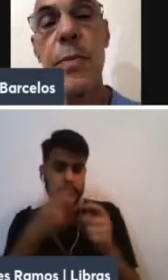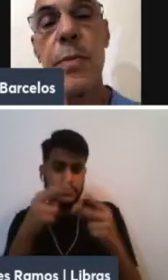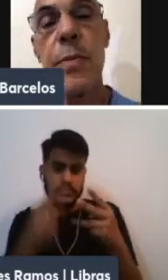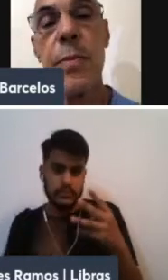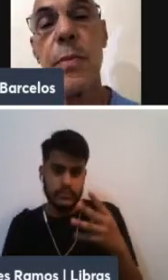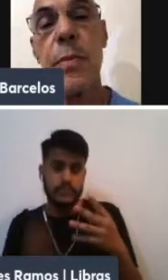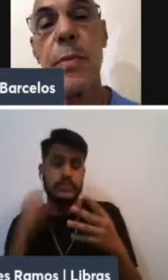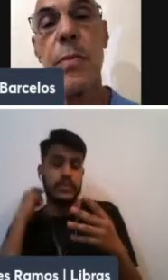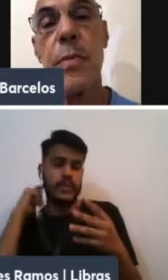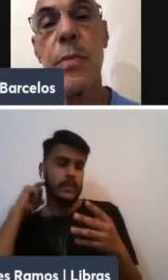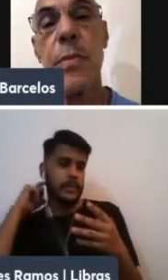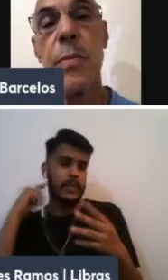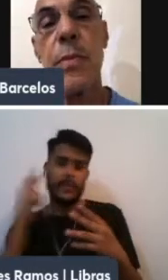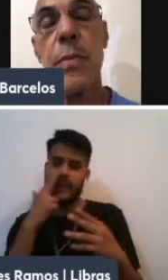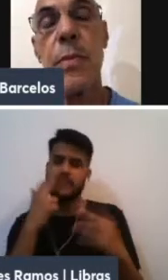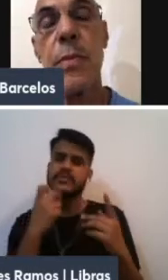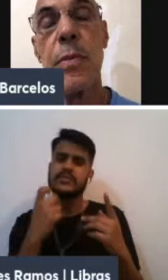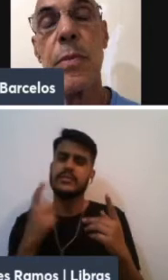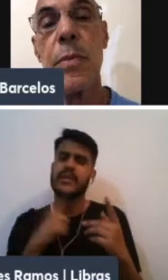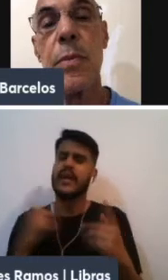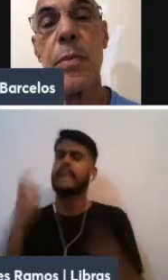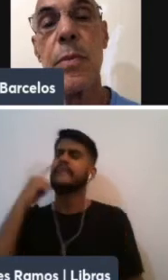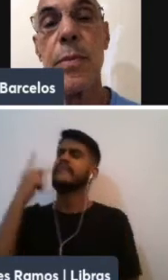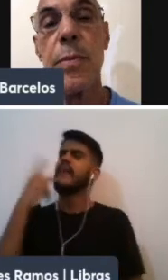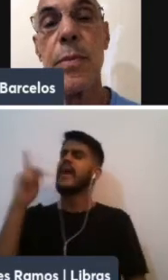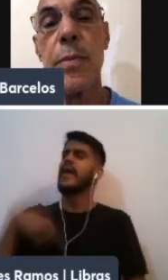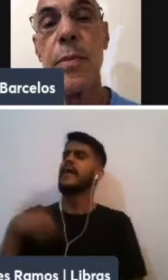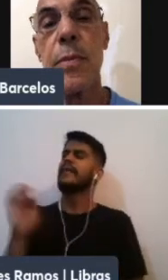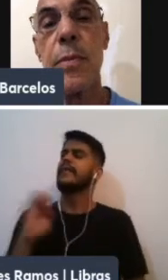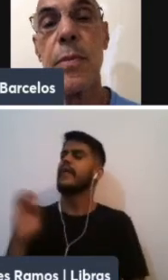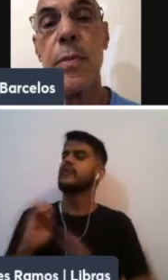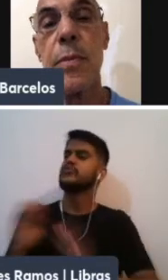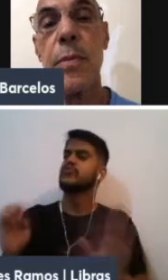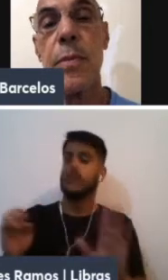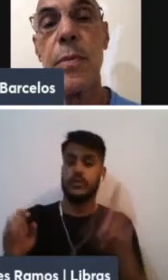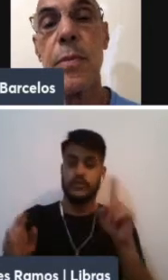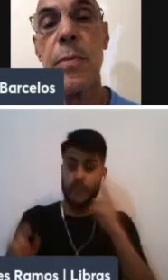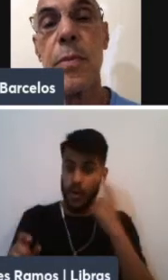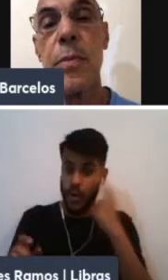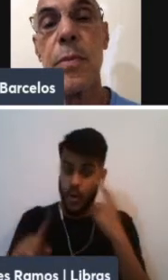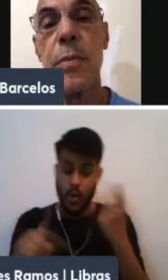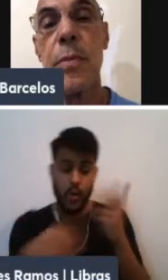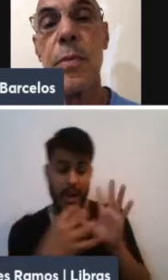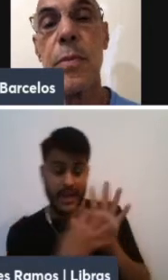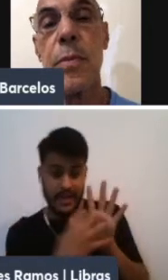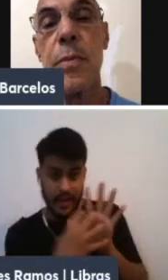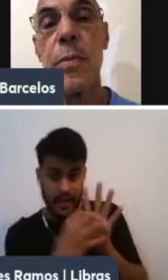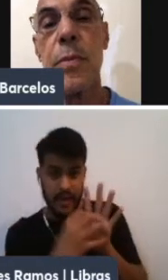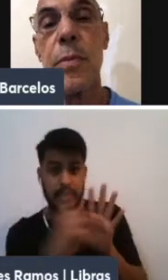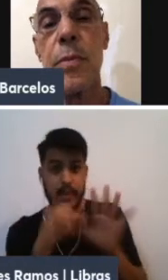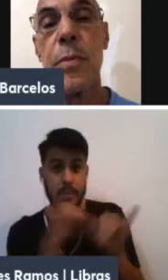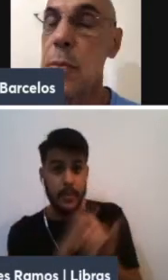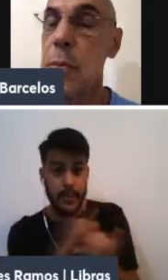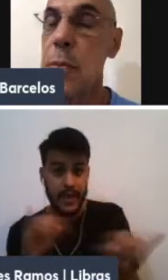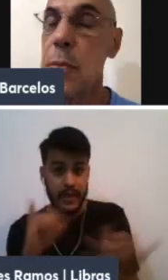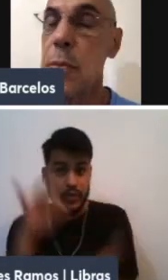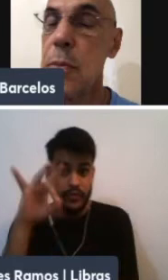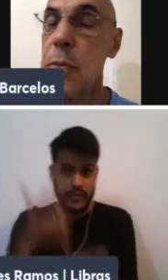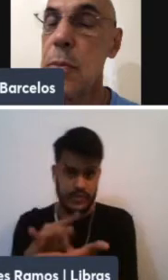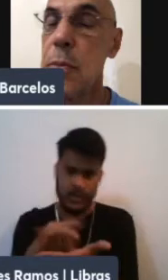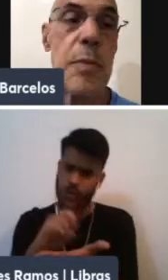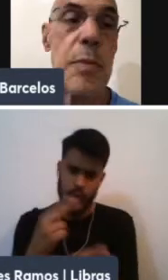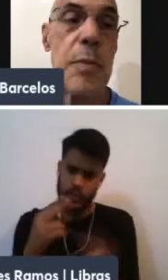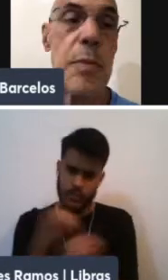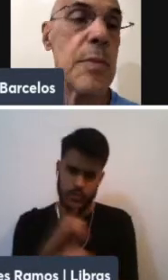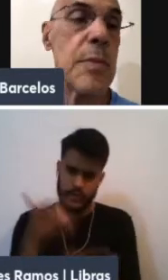esse paradigma que era uma questão gay, né, e colocando a questão da AIDS com propaganda oficial ou não. Eu acho que o movimento